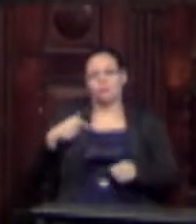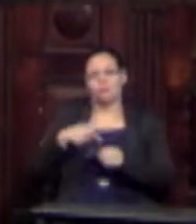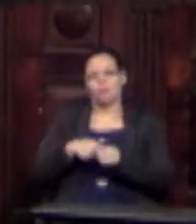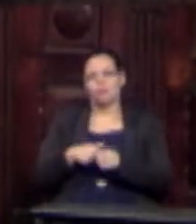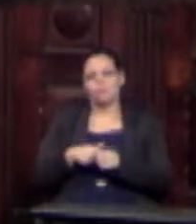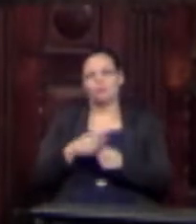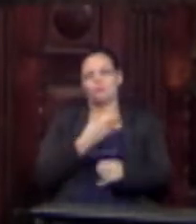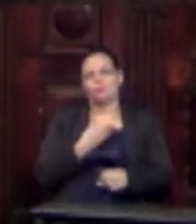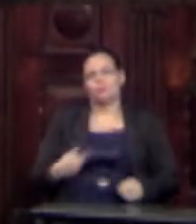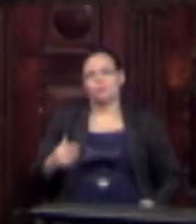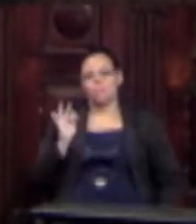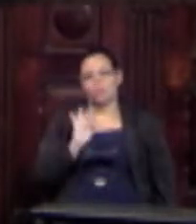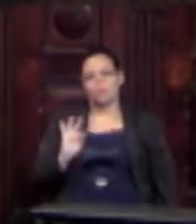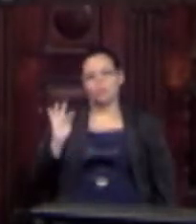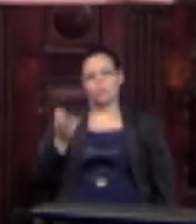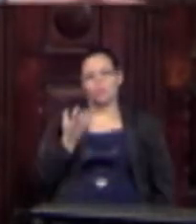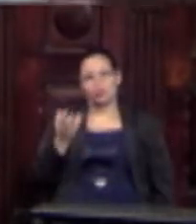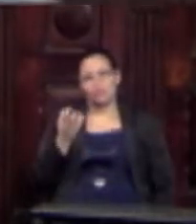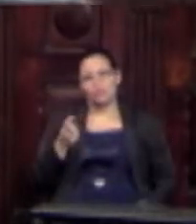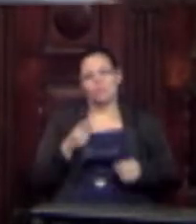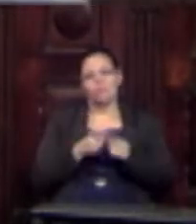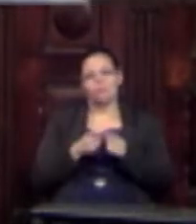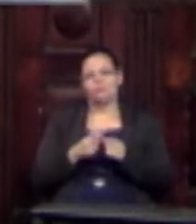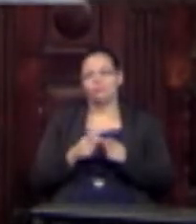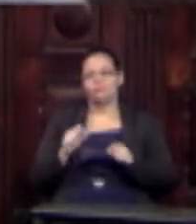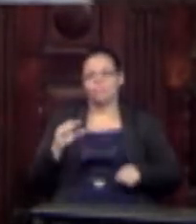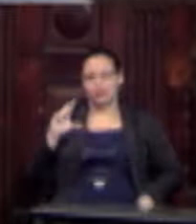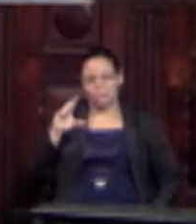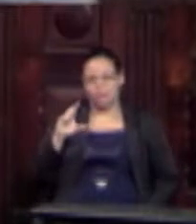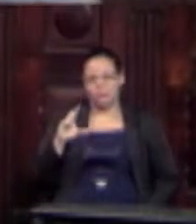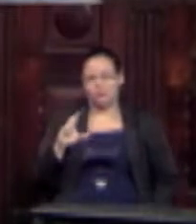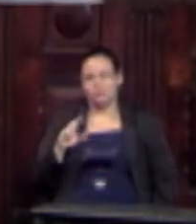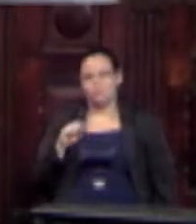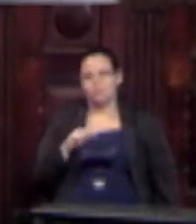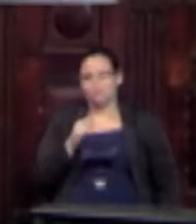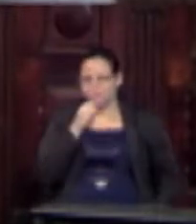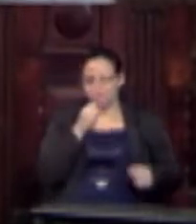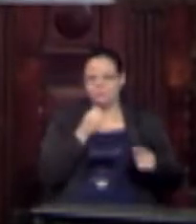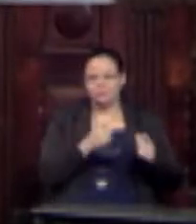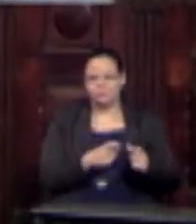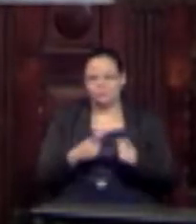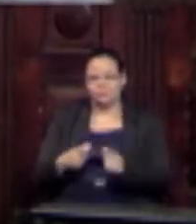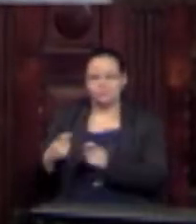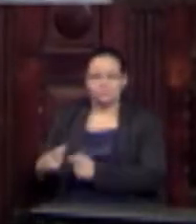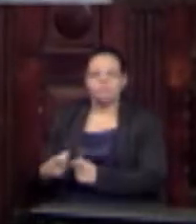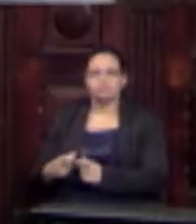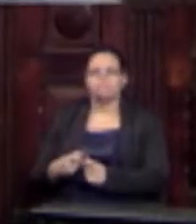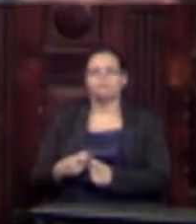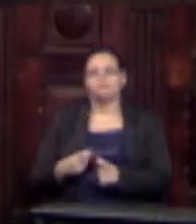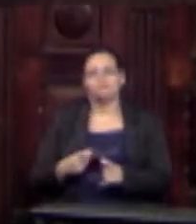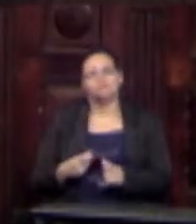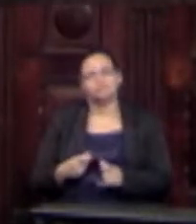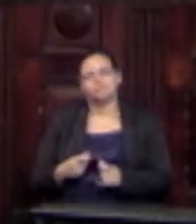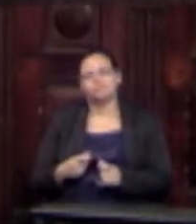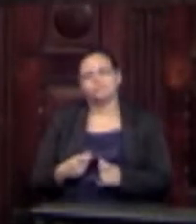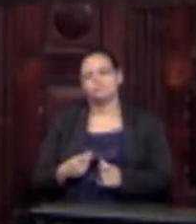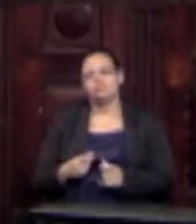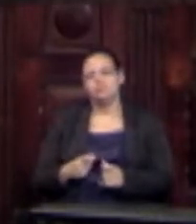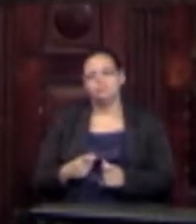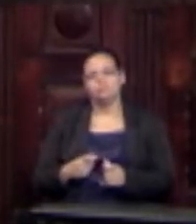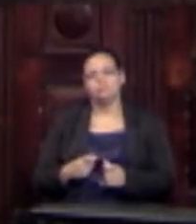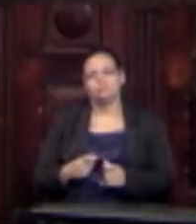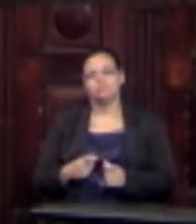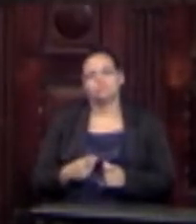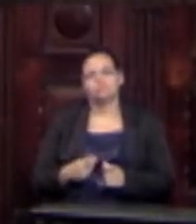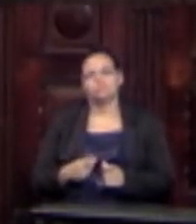pretende aumentar a produtividade das áreas produtivas de